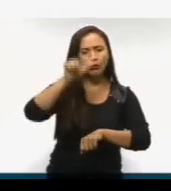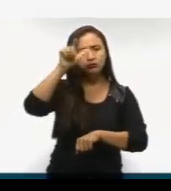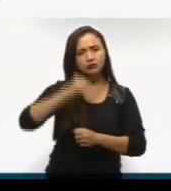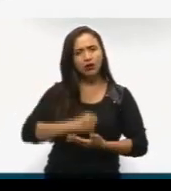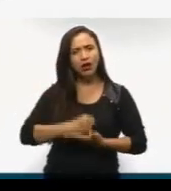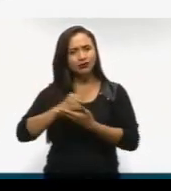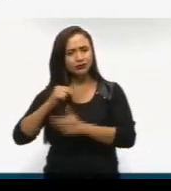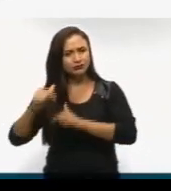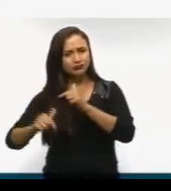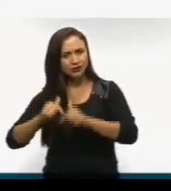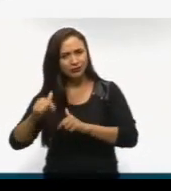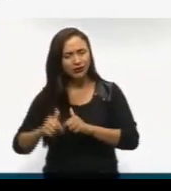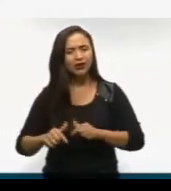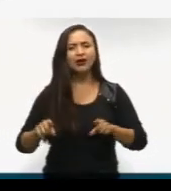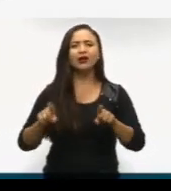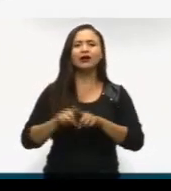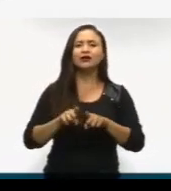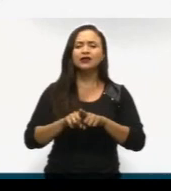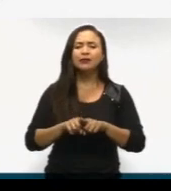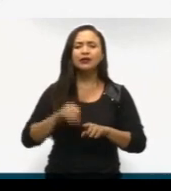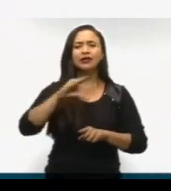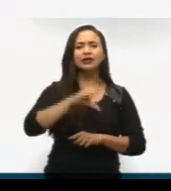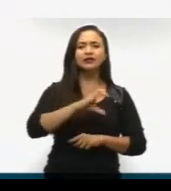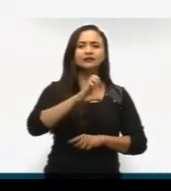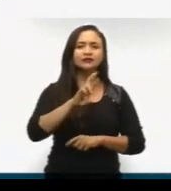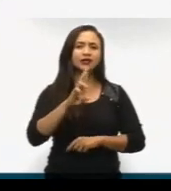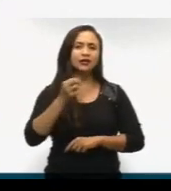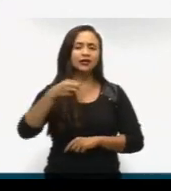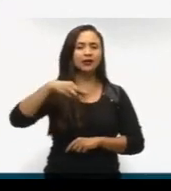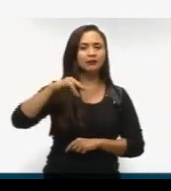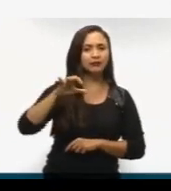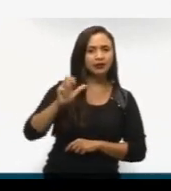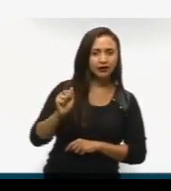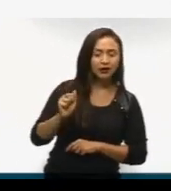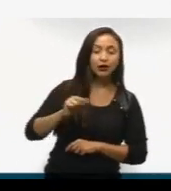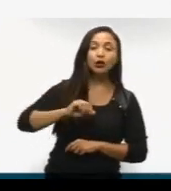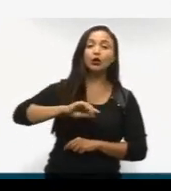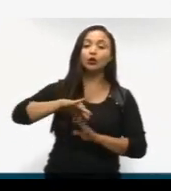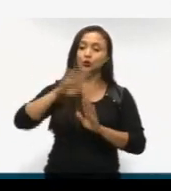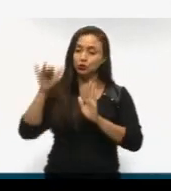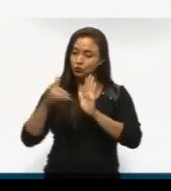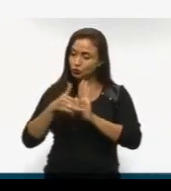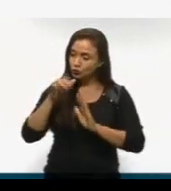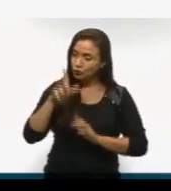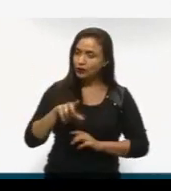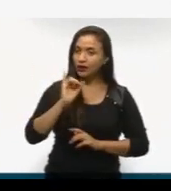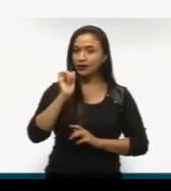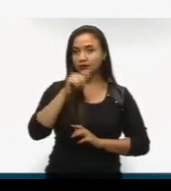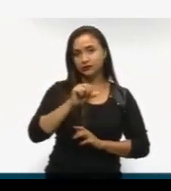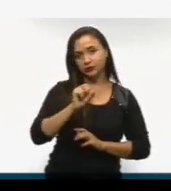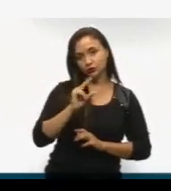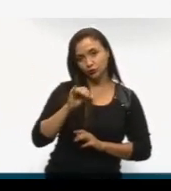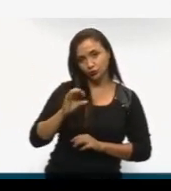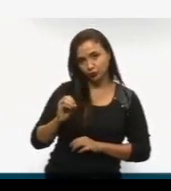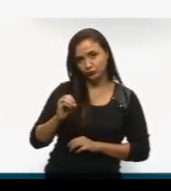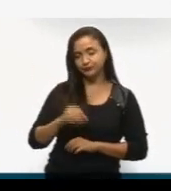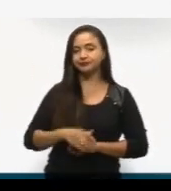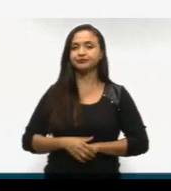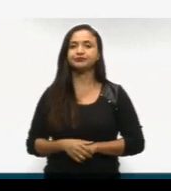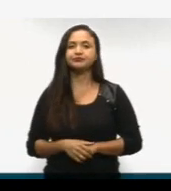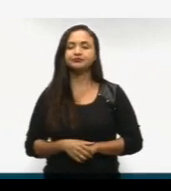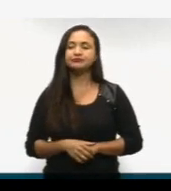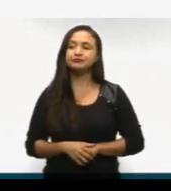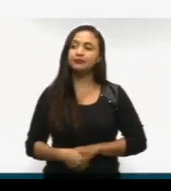de placas cerâmicas. Certo? Então, isso seria o insumo. E a composição, ela já é